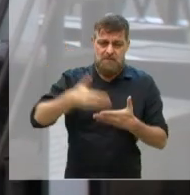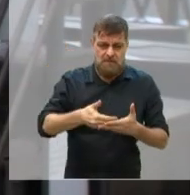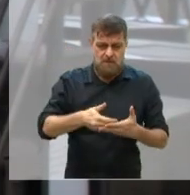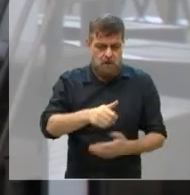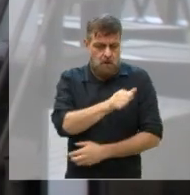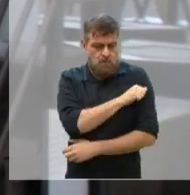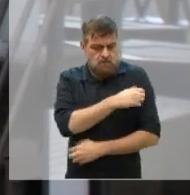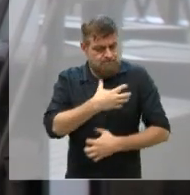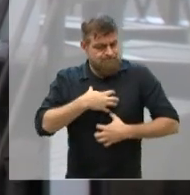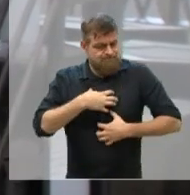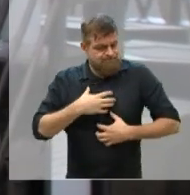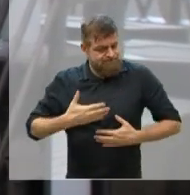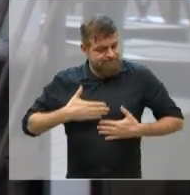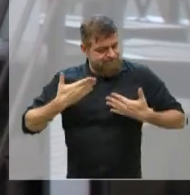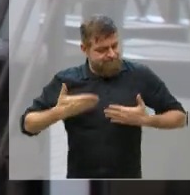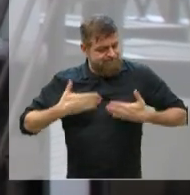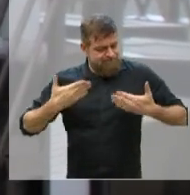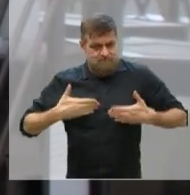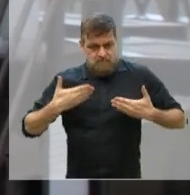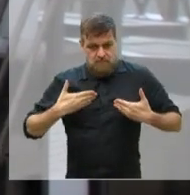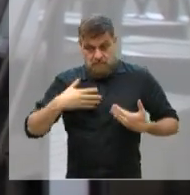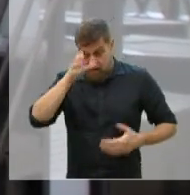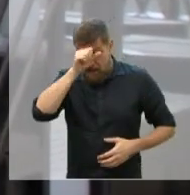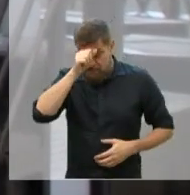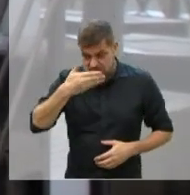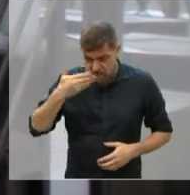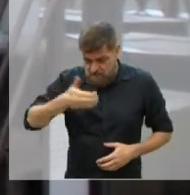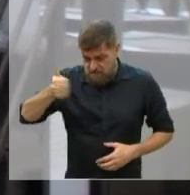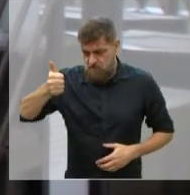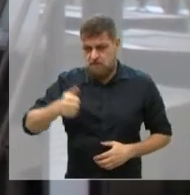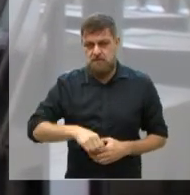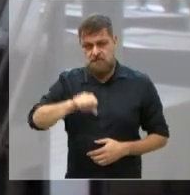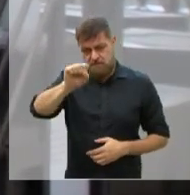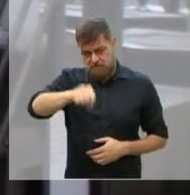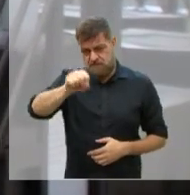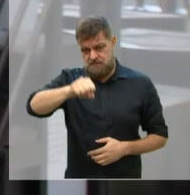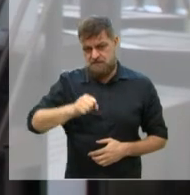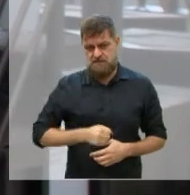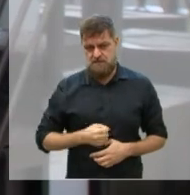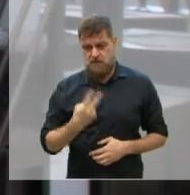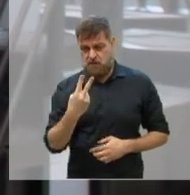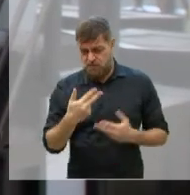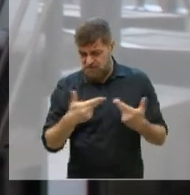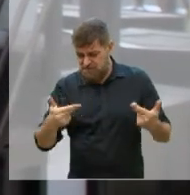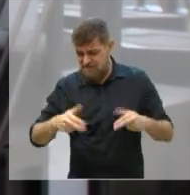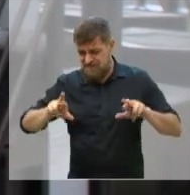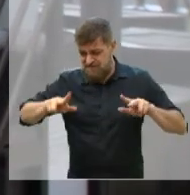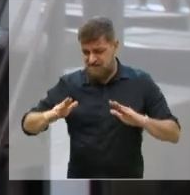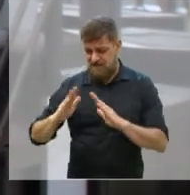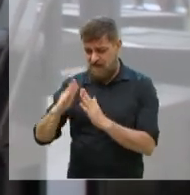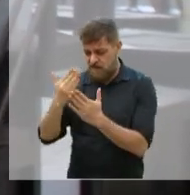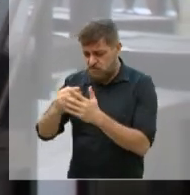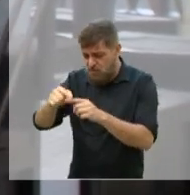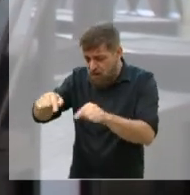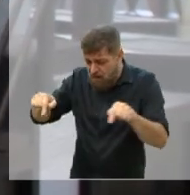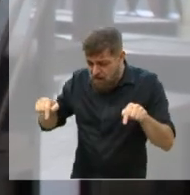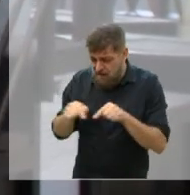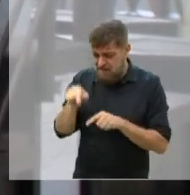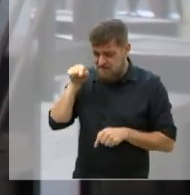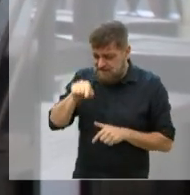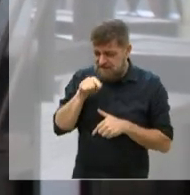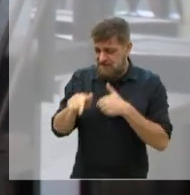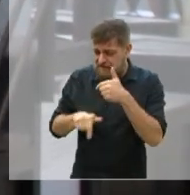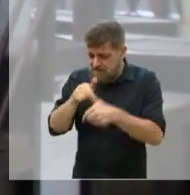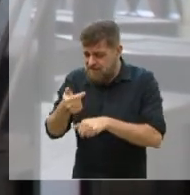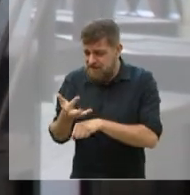fica mais estimulado a aprender? Acho que sim. Na verdade, são duas coisas diferentes, né? A sala de aula trabalha